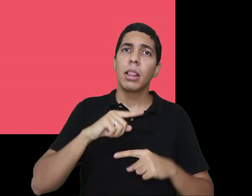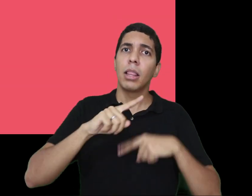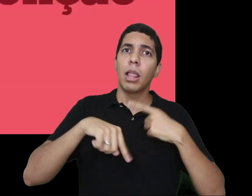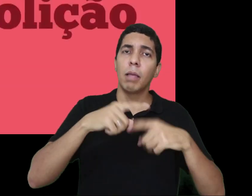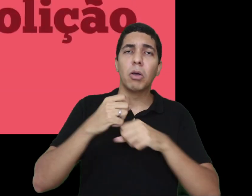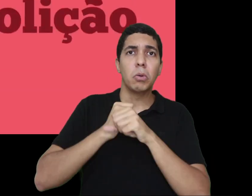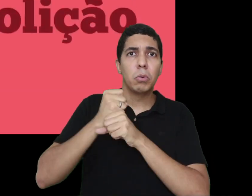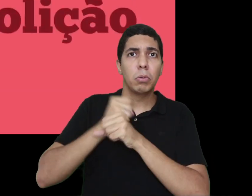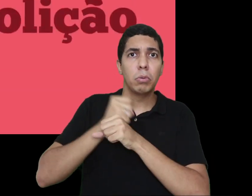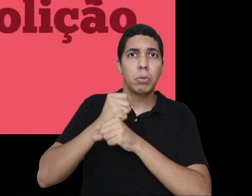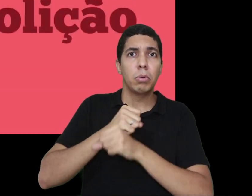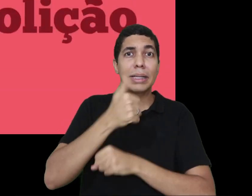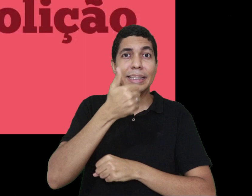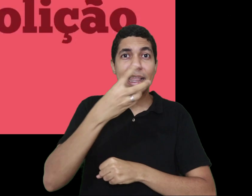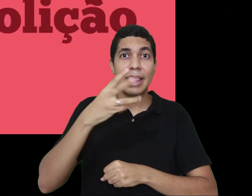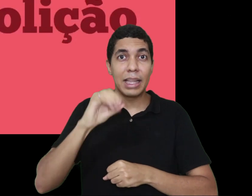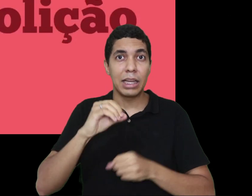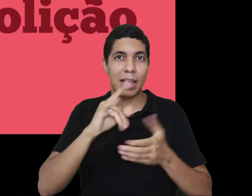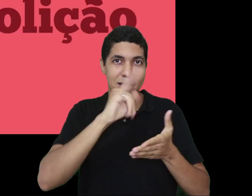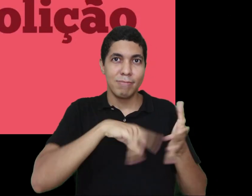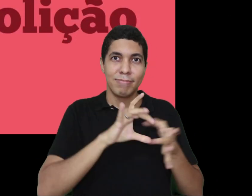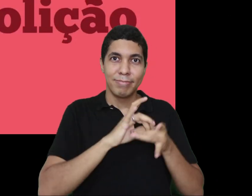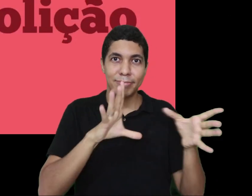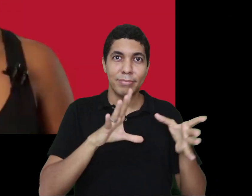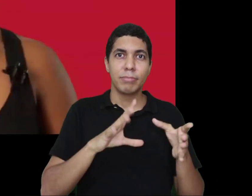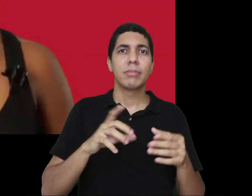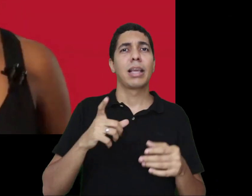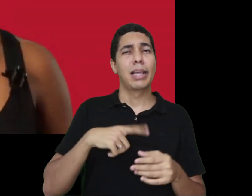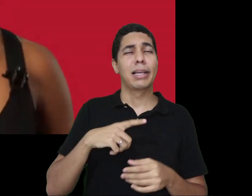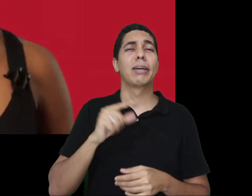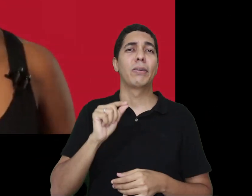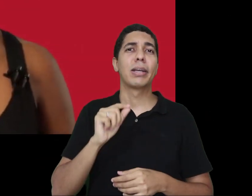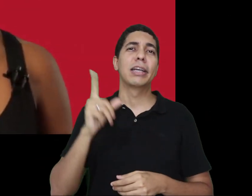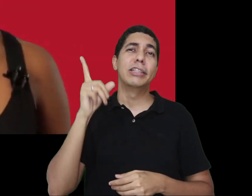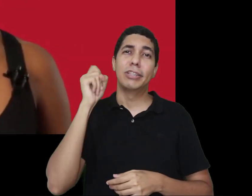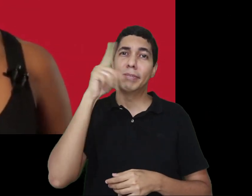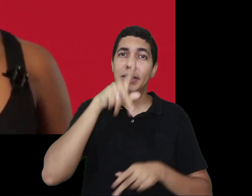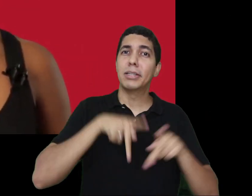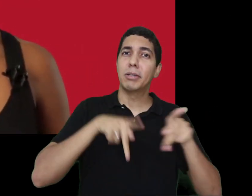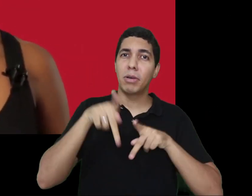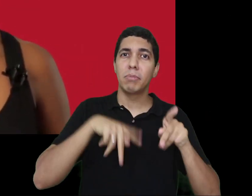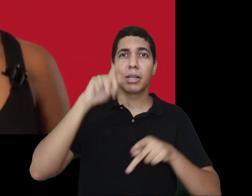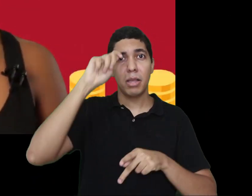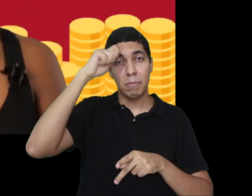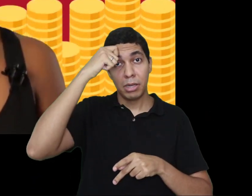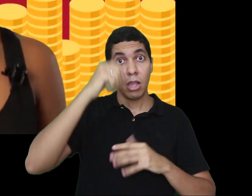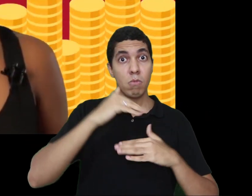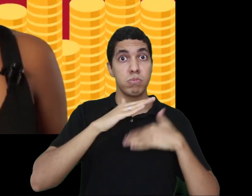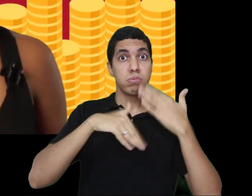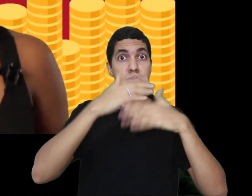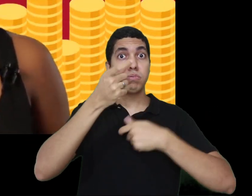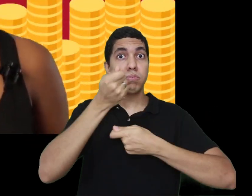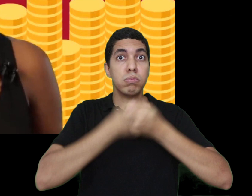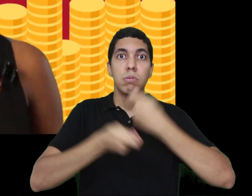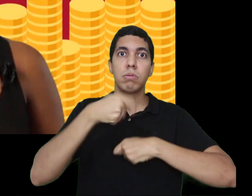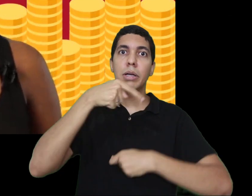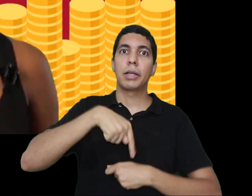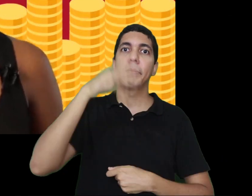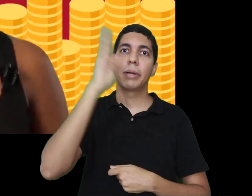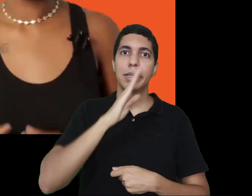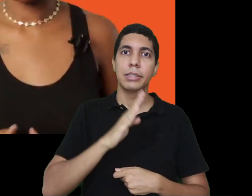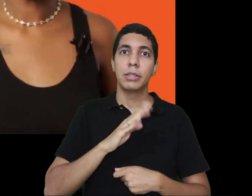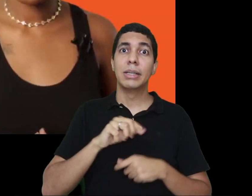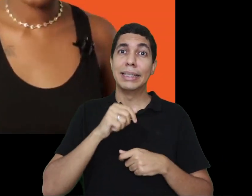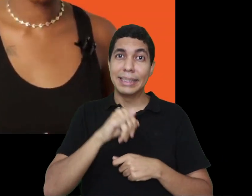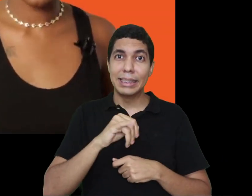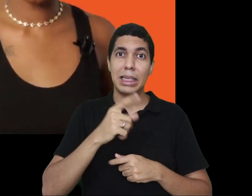mesmo depois de 130 anos de abolição, ainda é muito difícil para a população negra ascender economicamente no